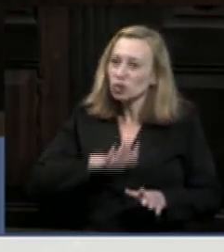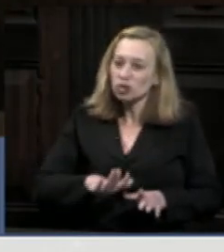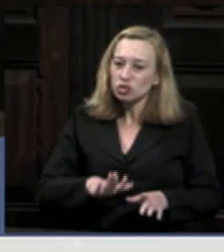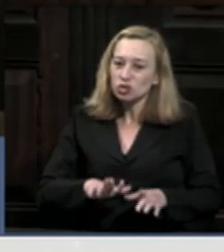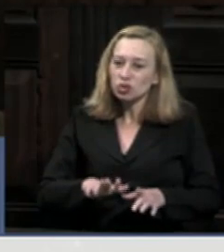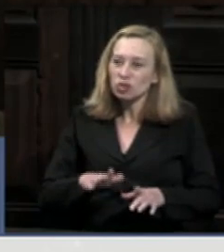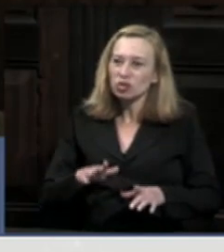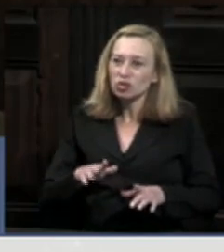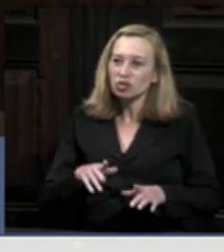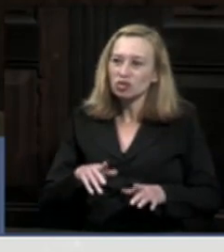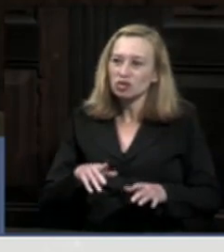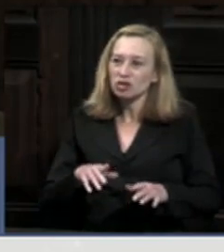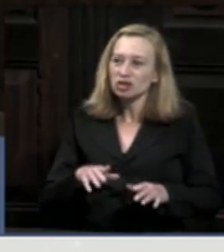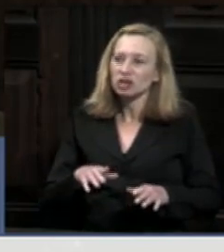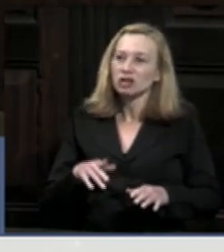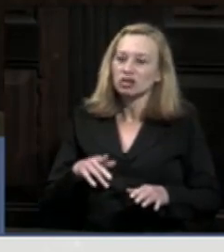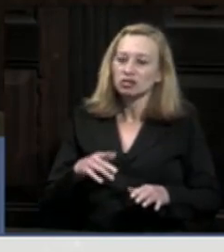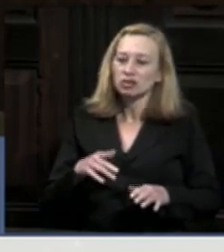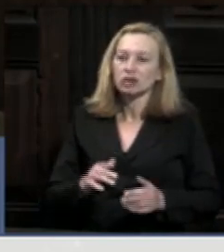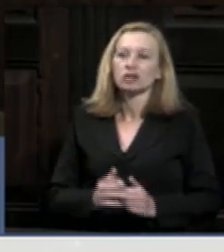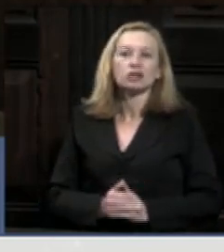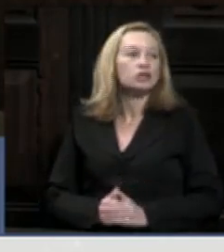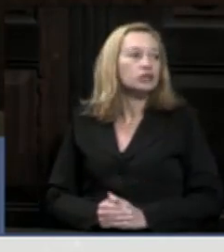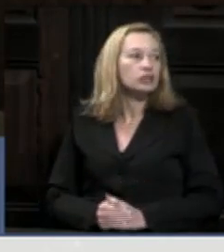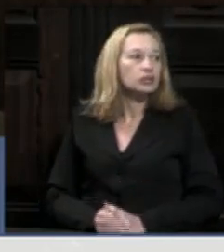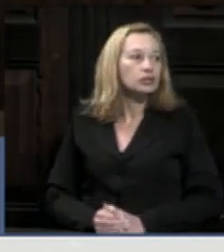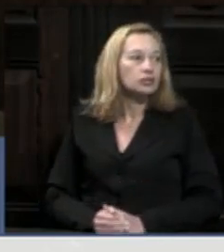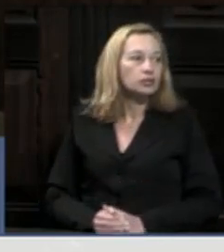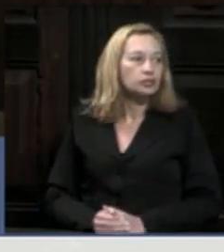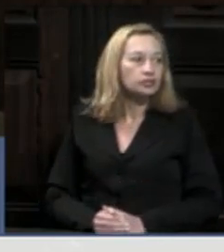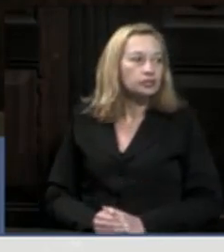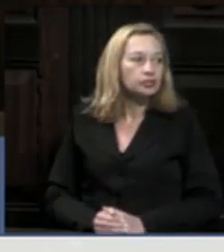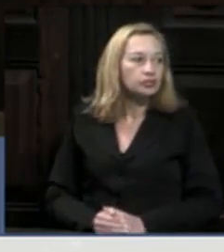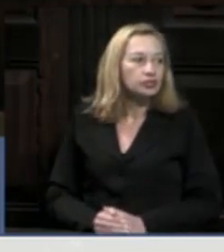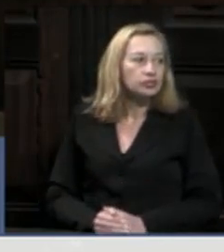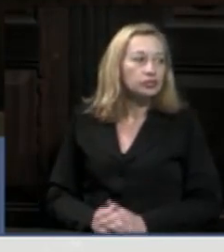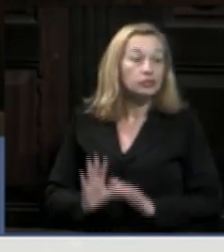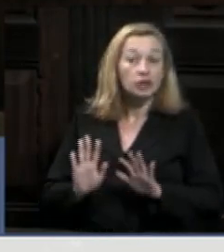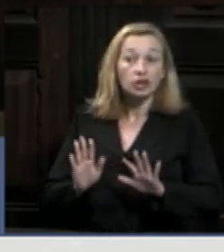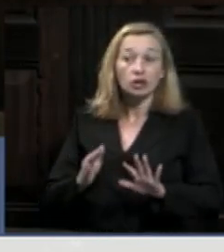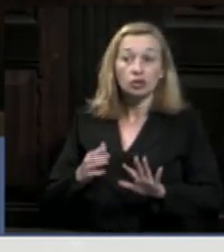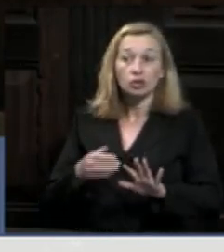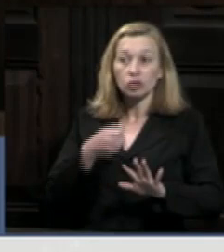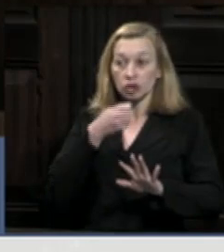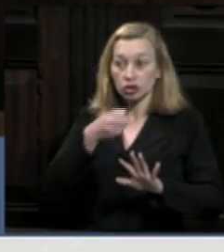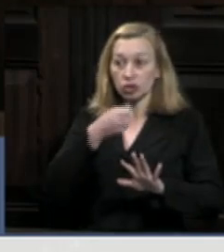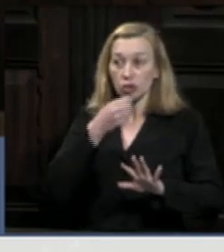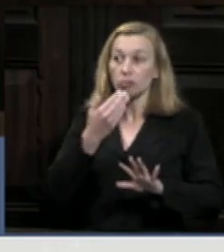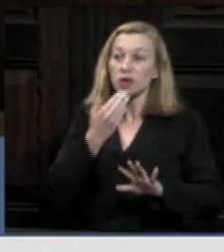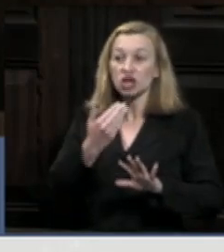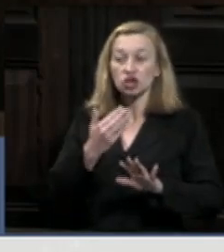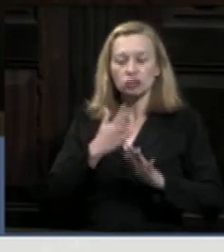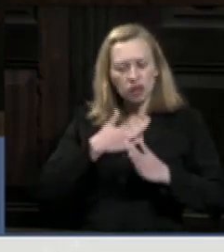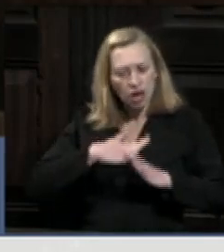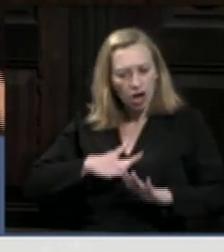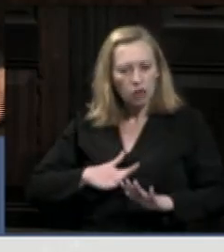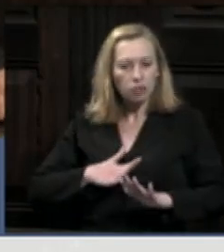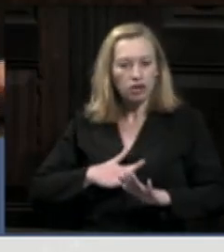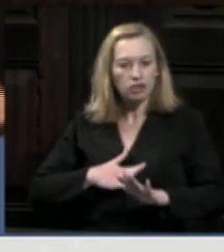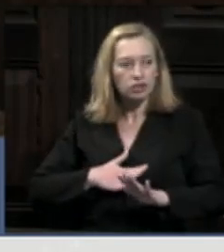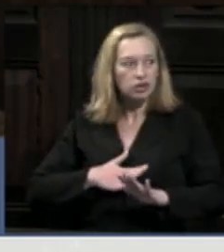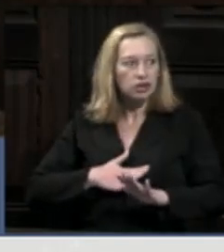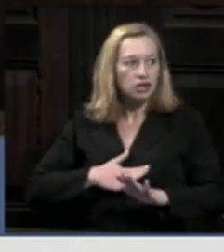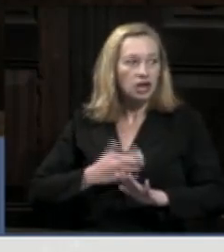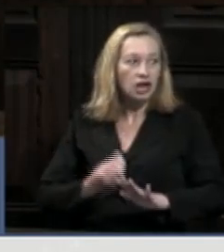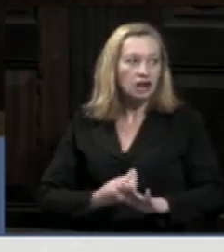xingando quebrando que via pela frente e ele pediu paciência ao público calma a vida